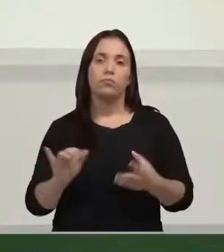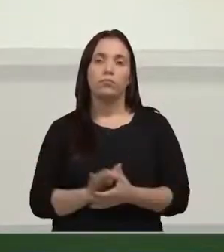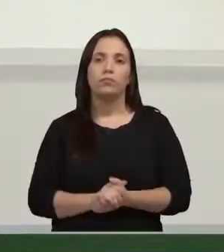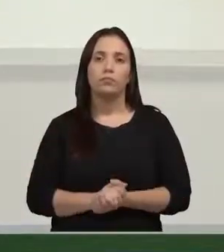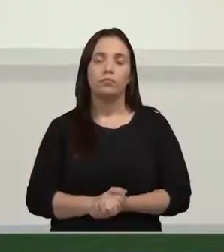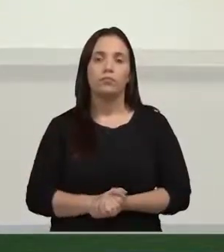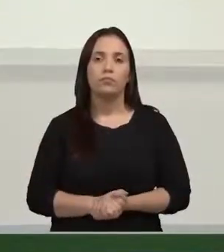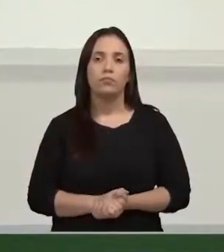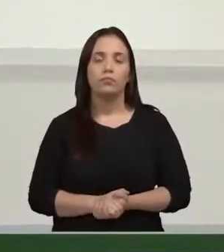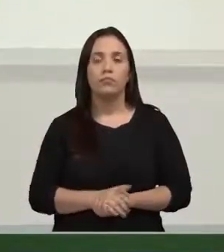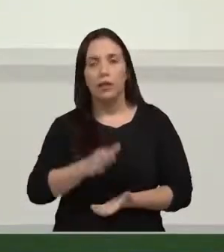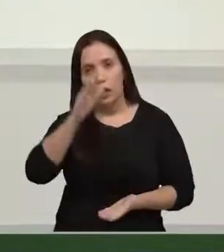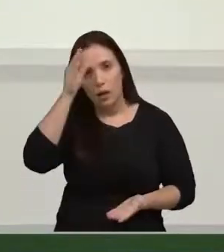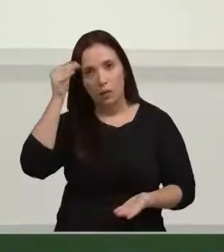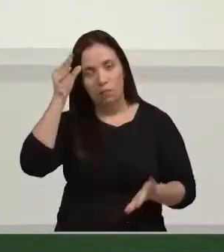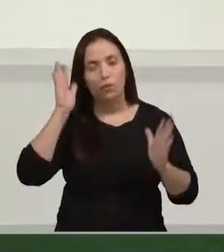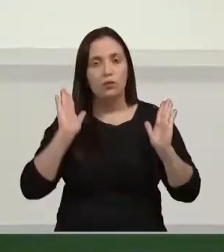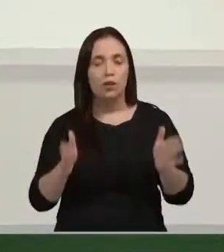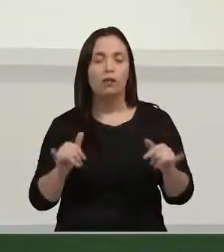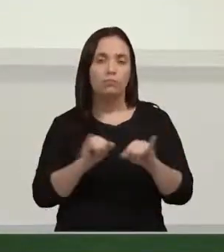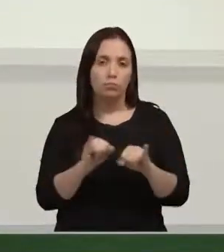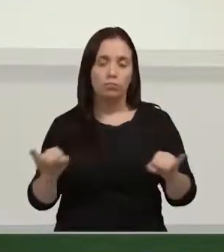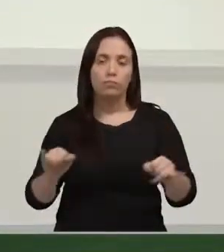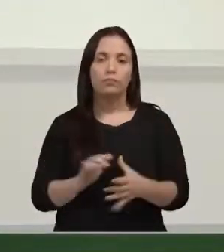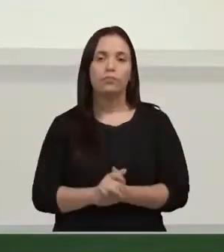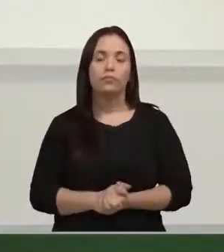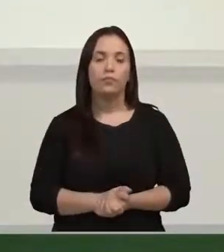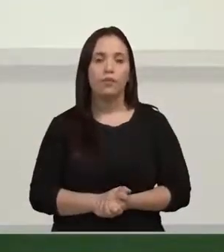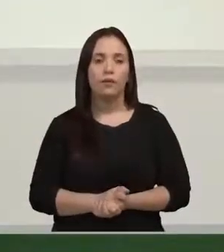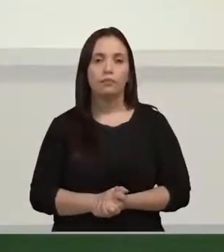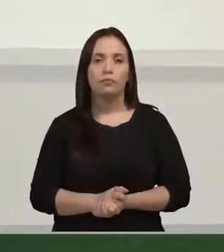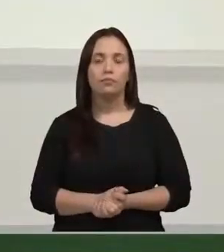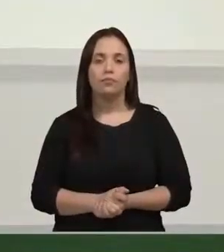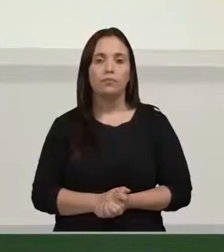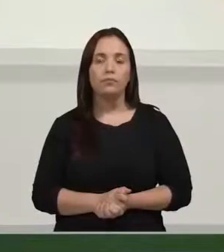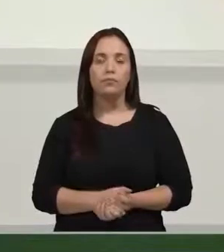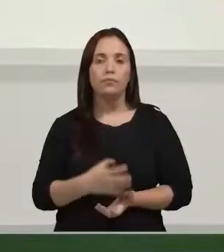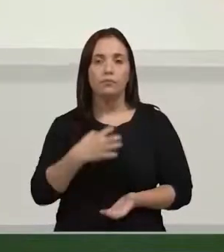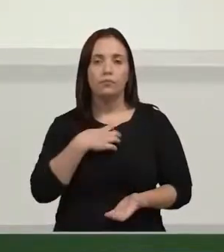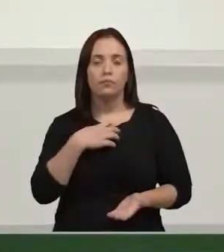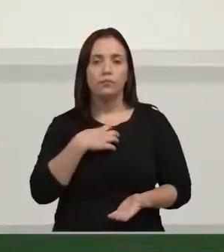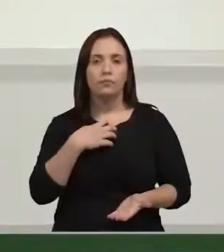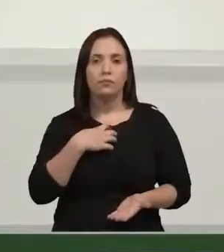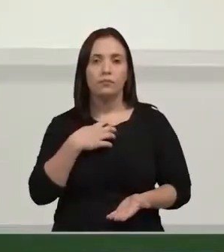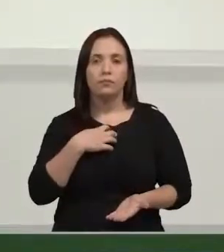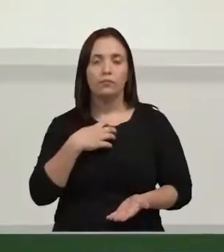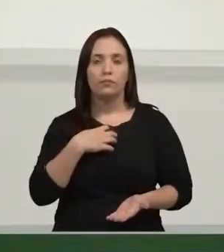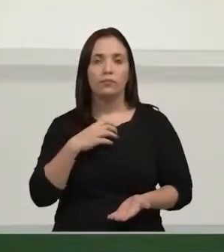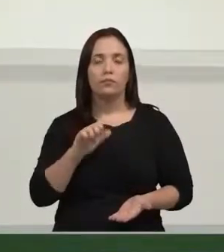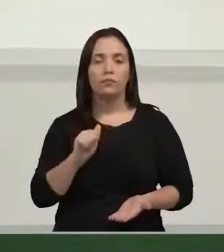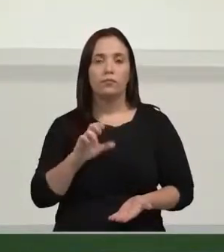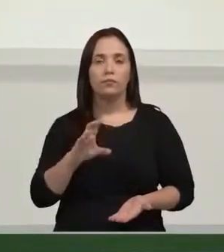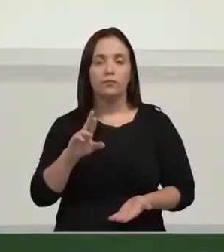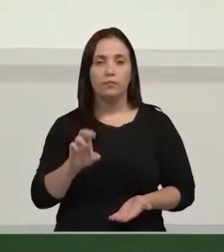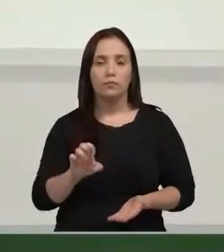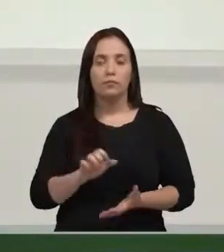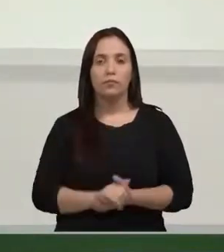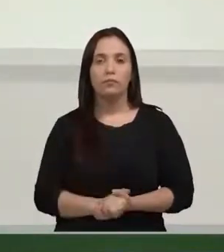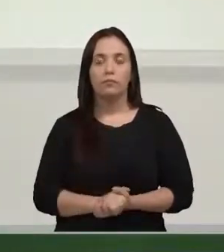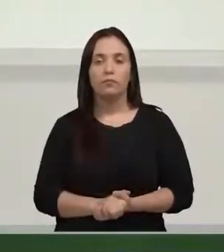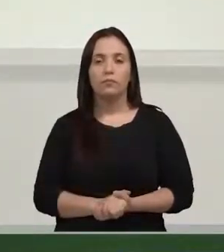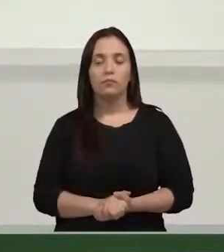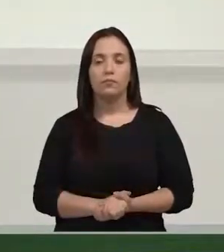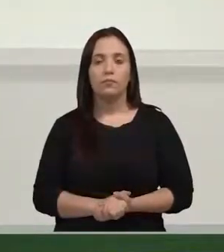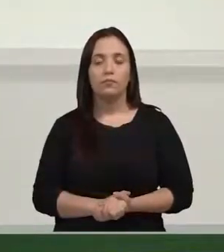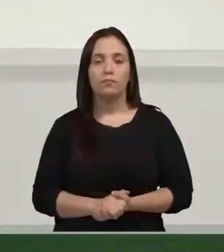eu falei, o Camilo eu falei, o da Bahia, 4. Do Acre, mas O do Acre,